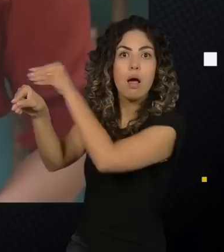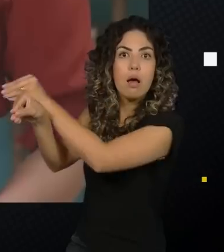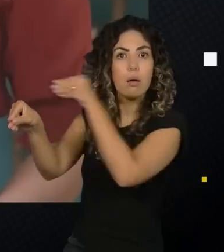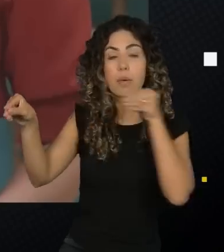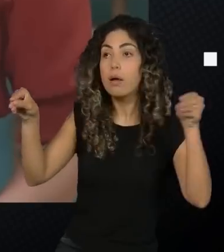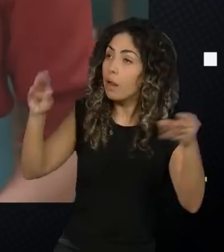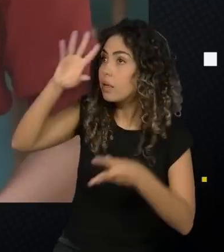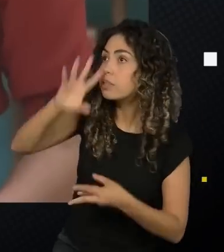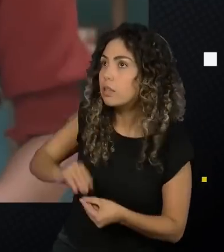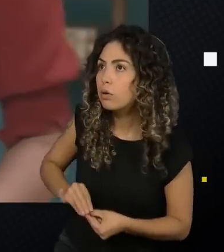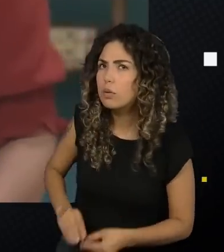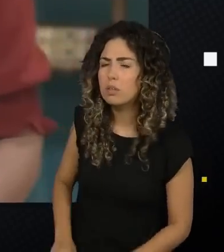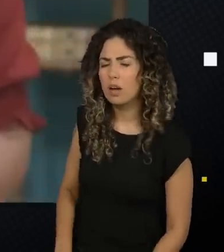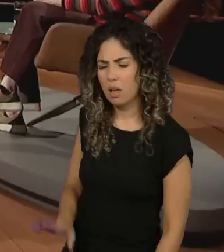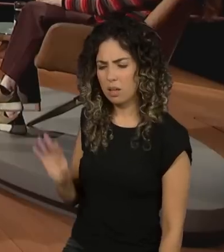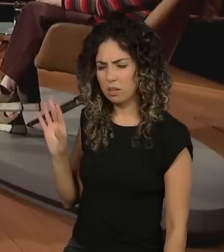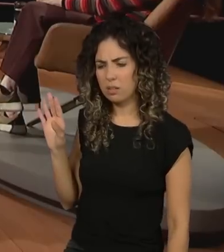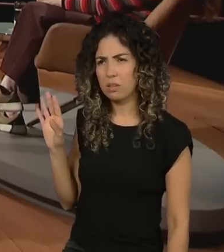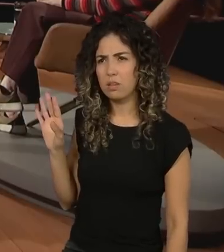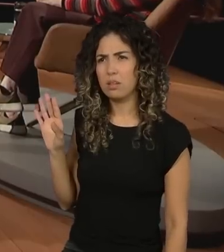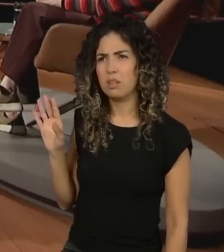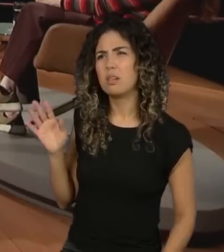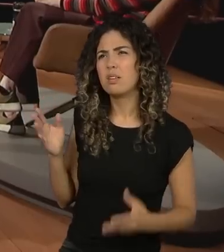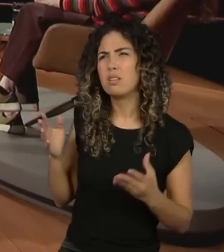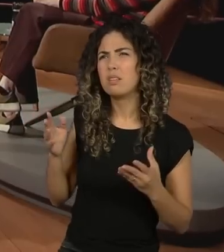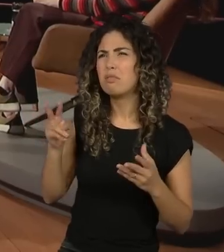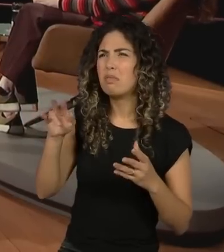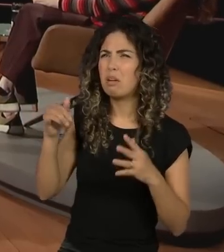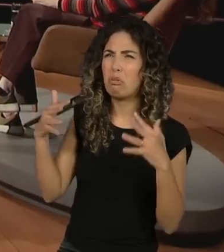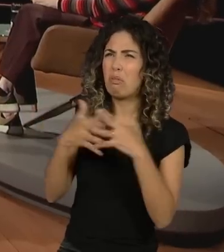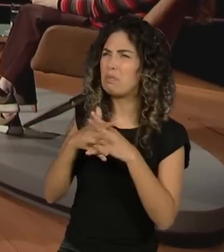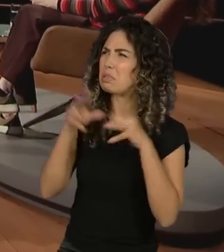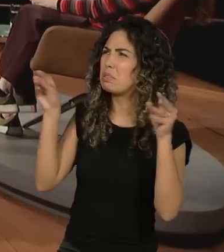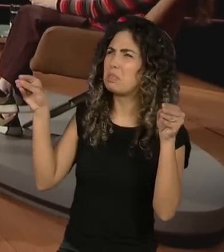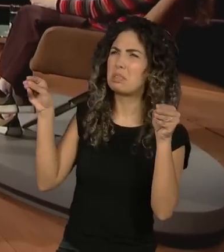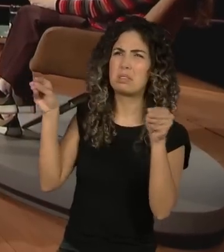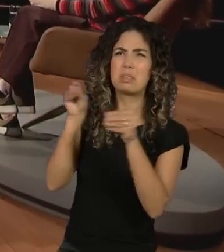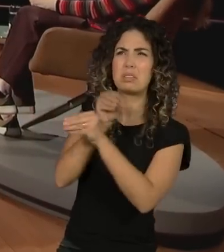Entendeu? Diretora, a senhora não acha que vai ficar muito confuso?